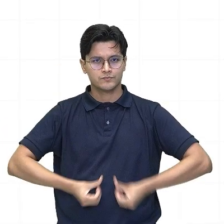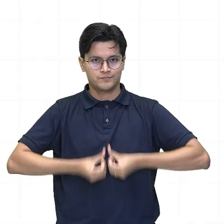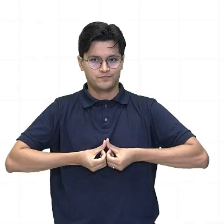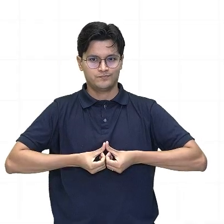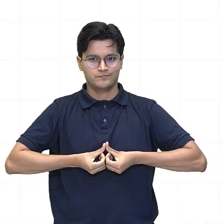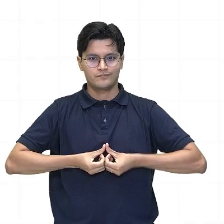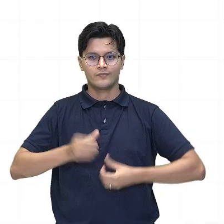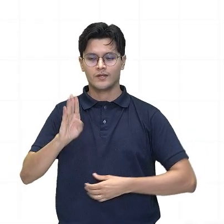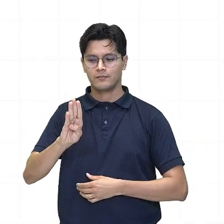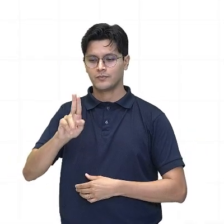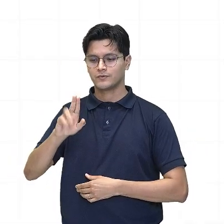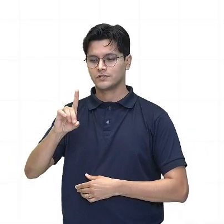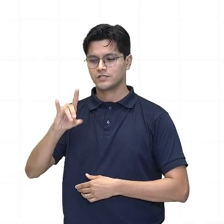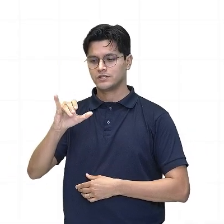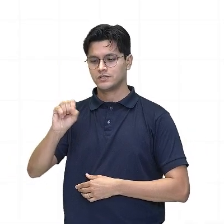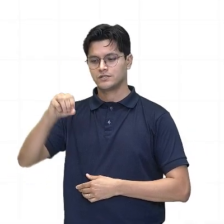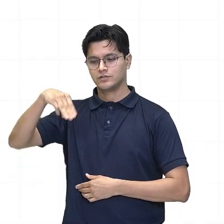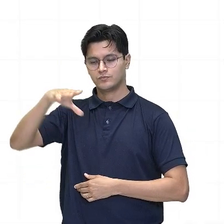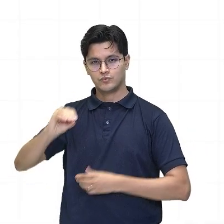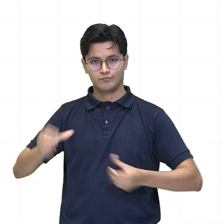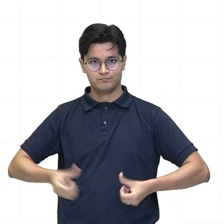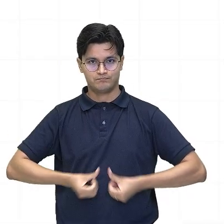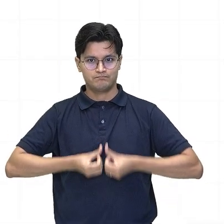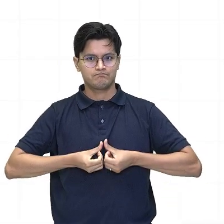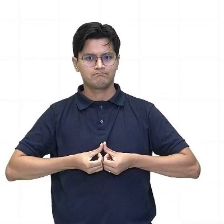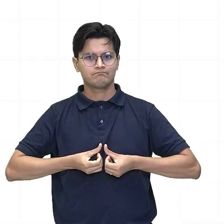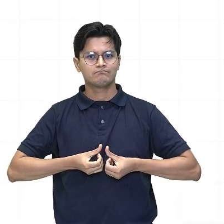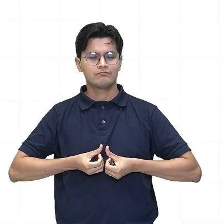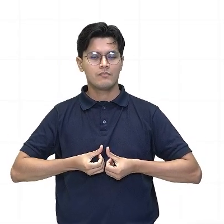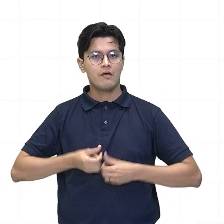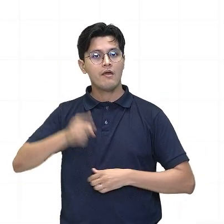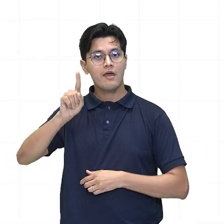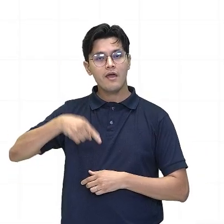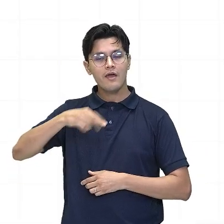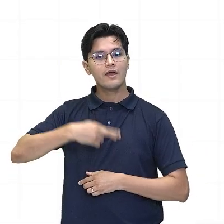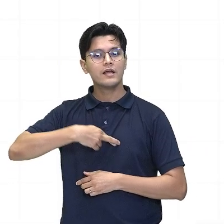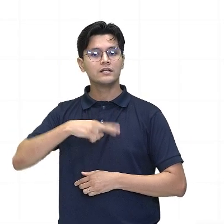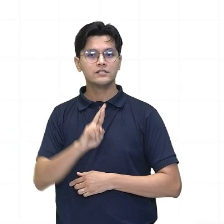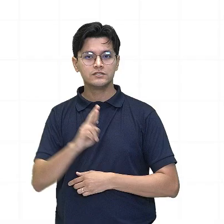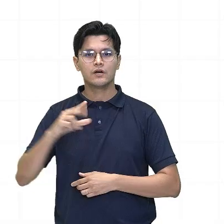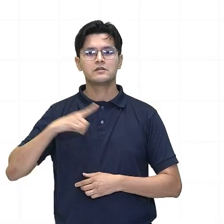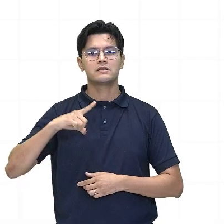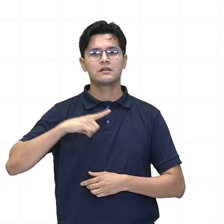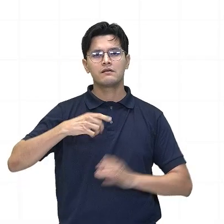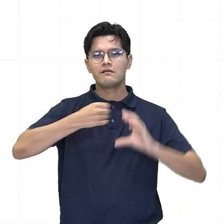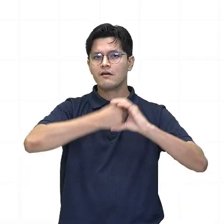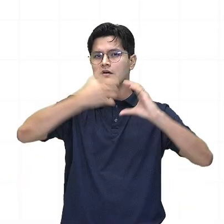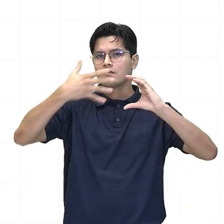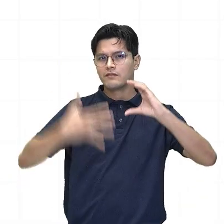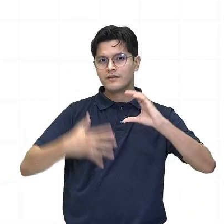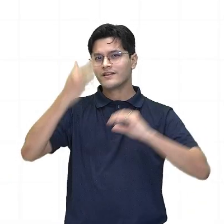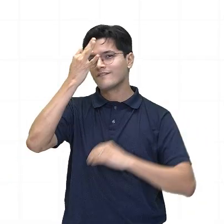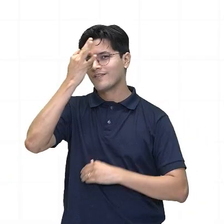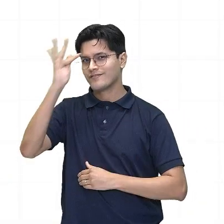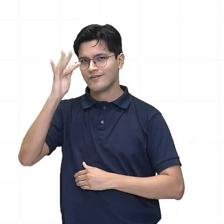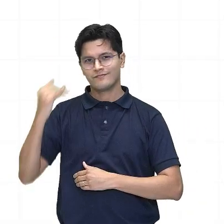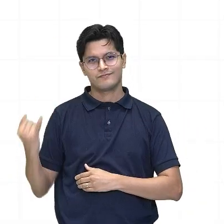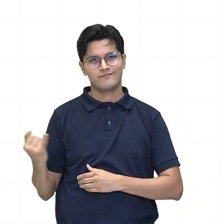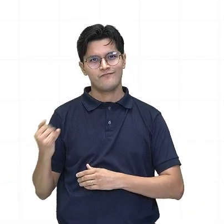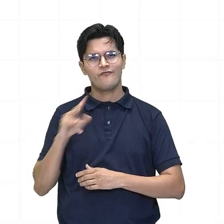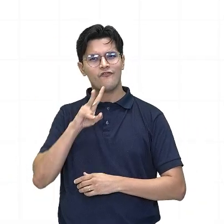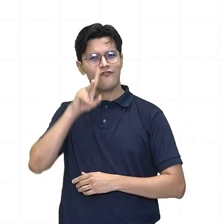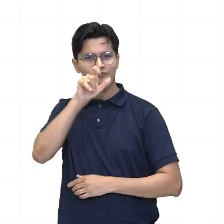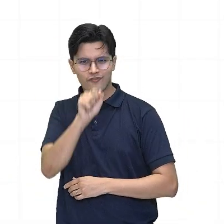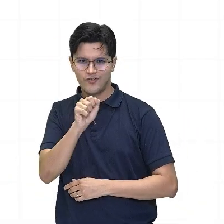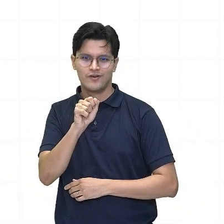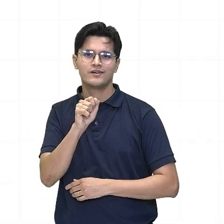que diz esse parágrafo. O budismo é uma religião com fortes características filosóficas. Muito